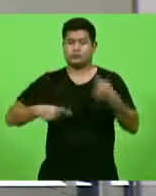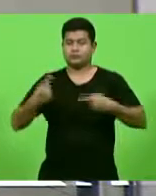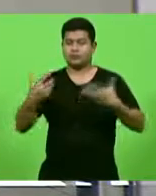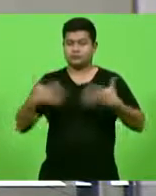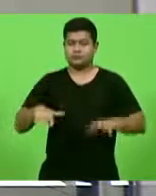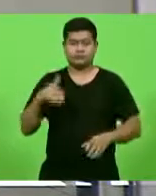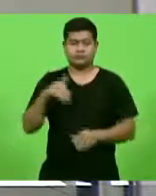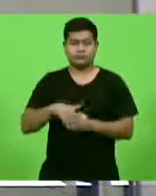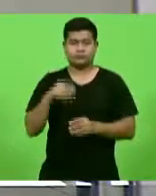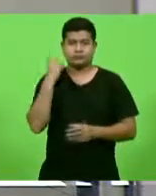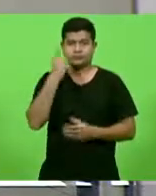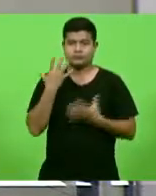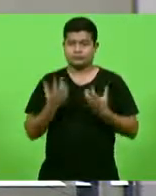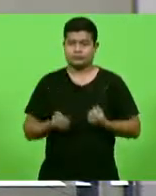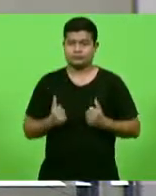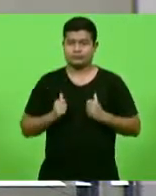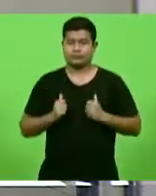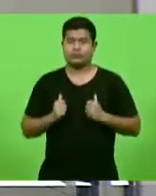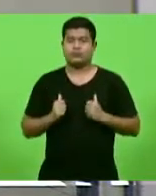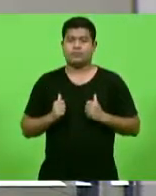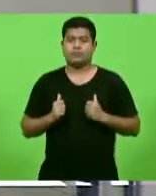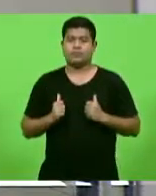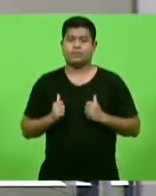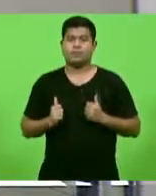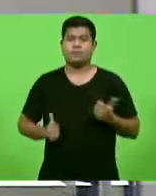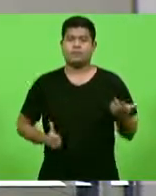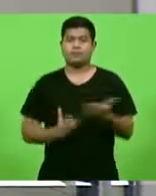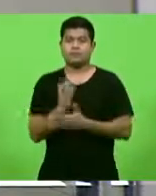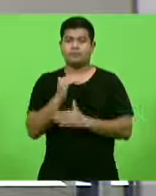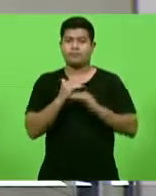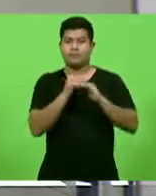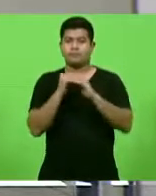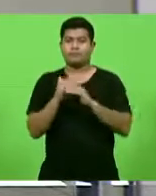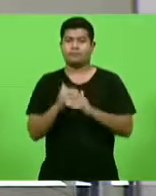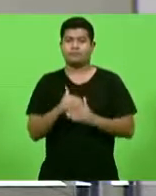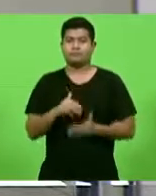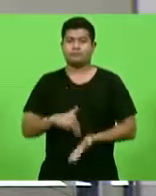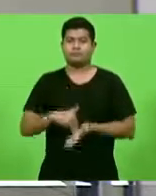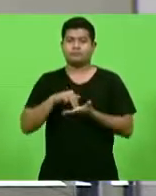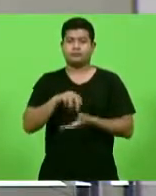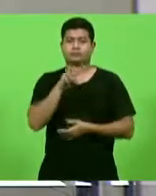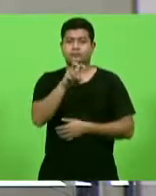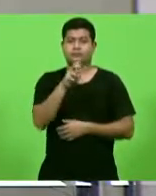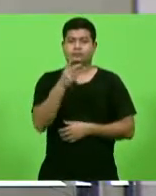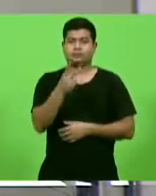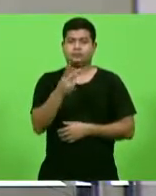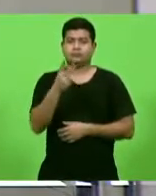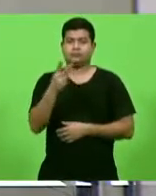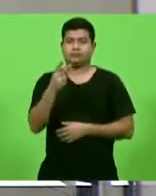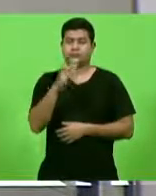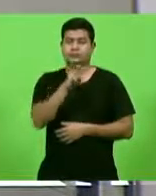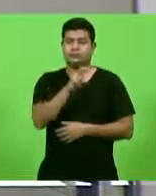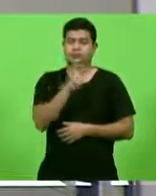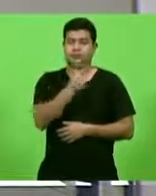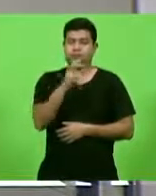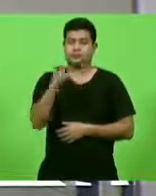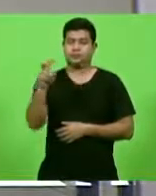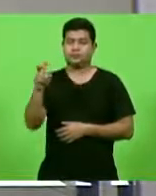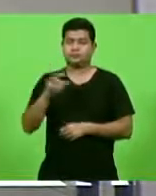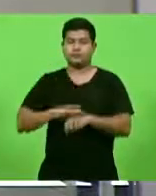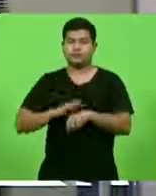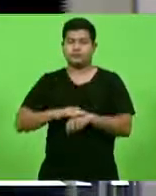discutir em votação, deputados que aprovam permaneçam como se encontra. Aprovado por unanimidade. Moção 255, autor deputada Ada De